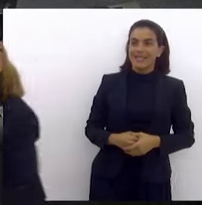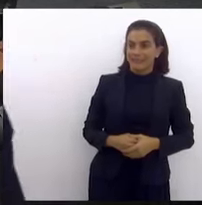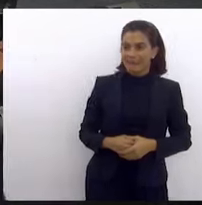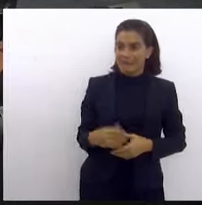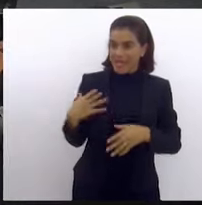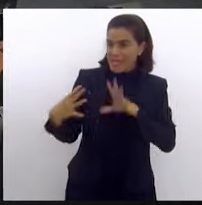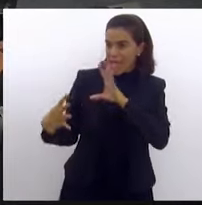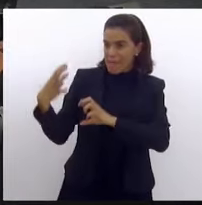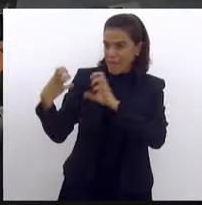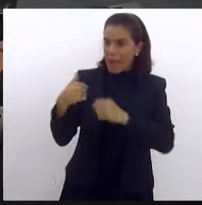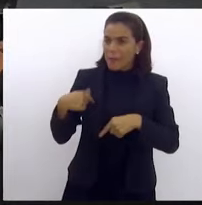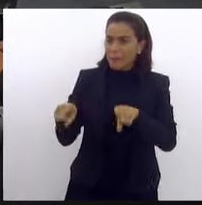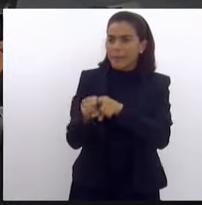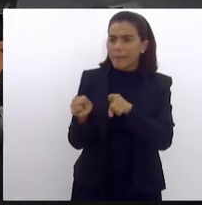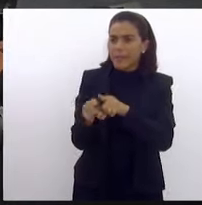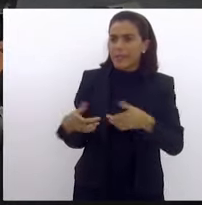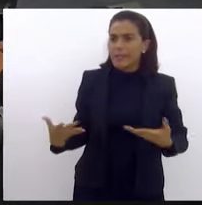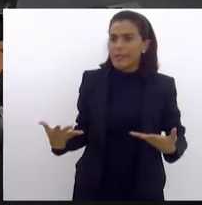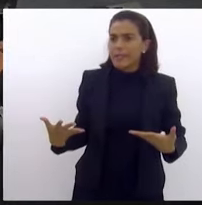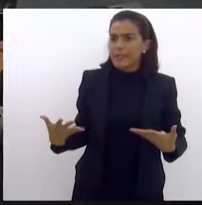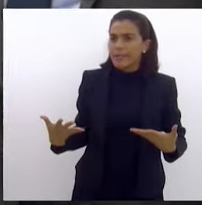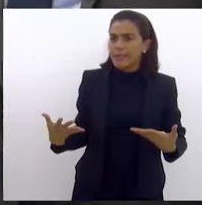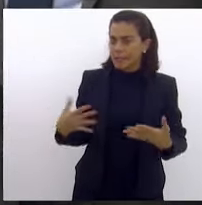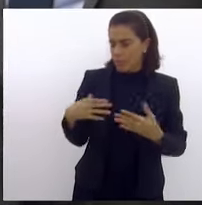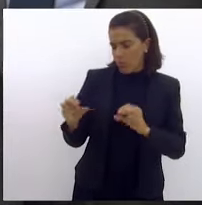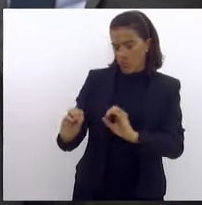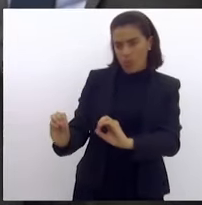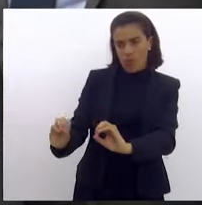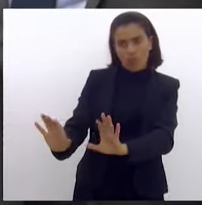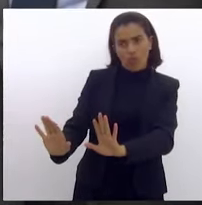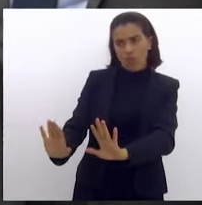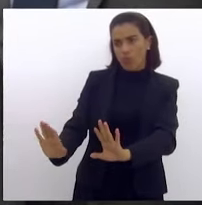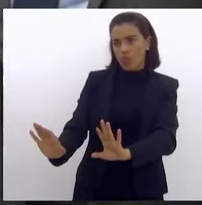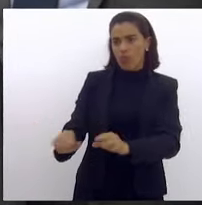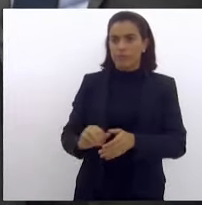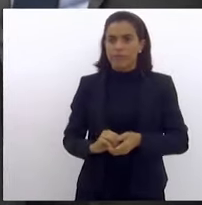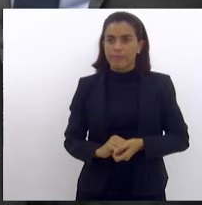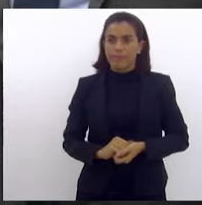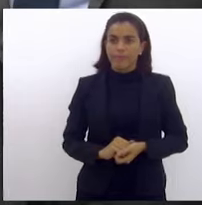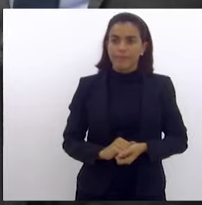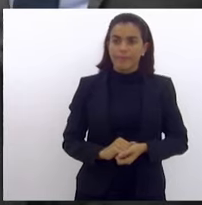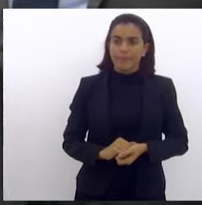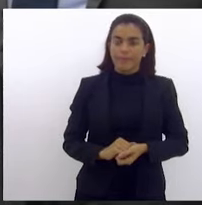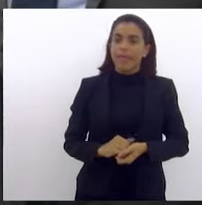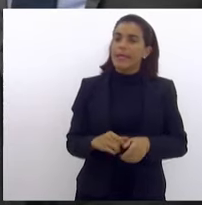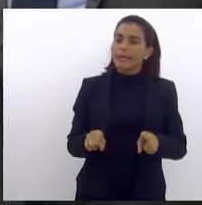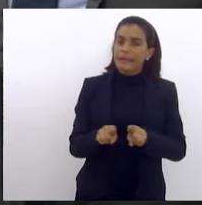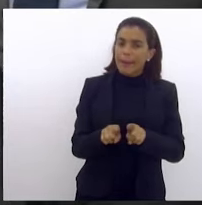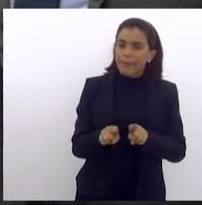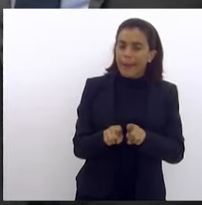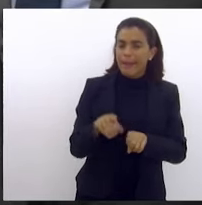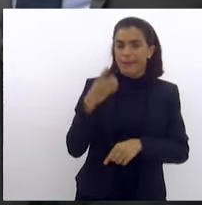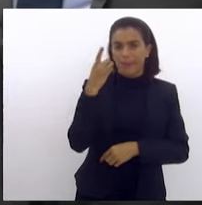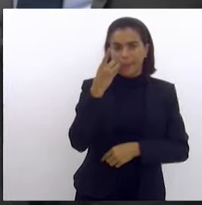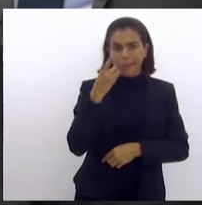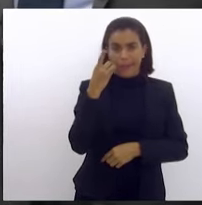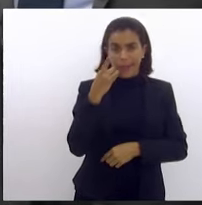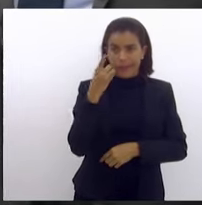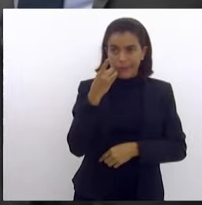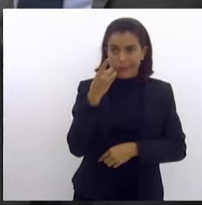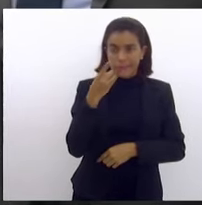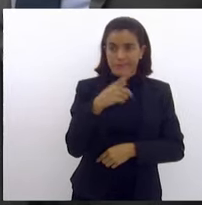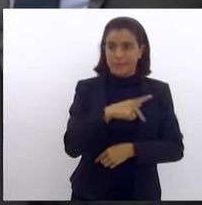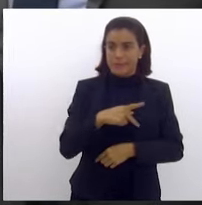Paulo foi ouvido. De forma nenhuma, deputado Lucinha. Por favor, continue. De forma nenhuma. E, além disso, deputado, além disso,